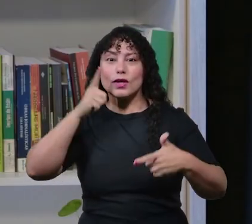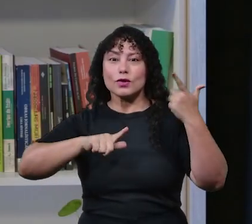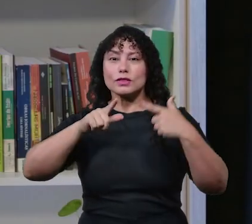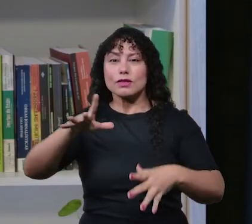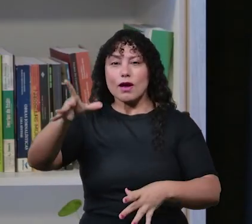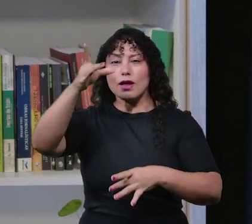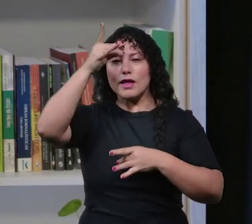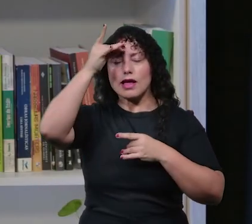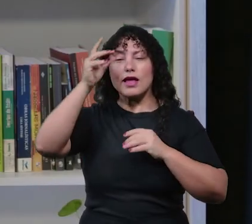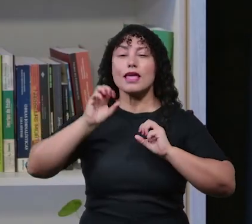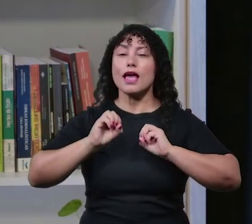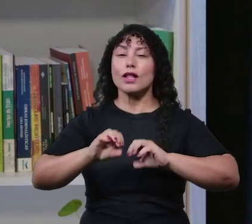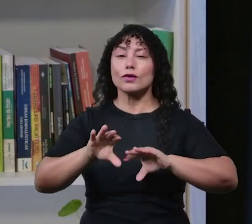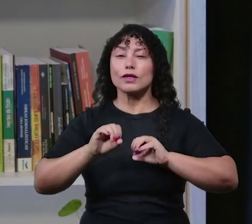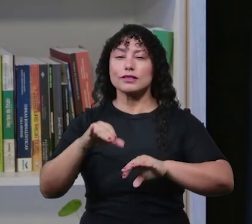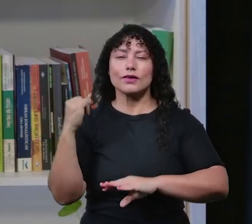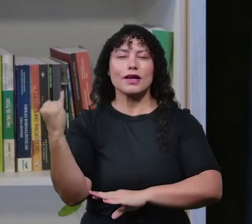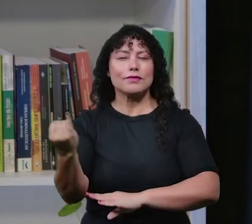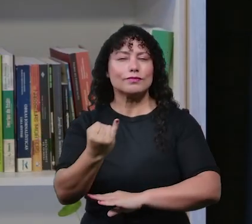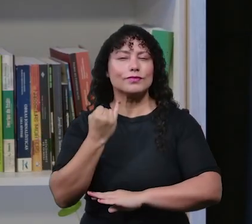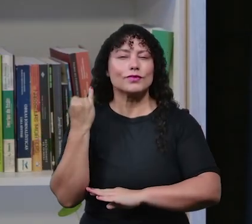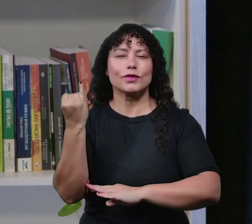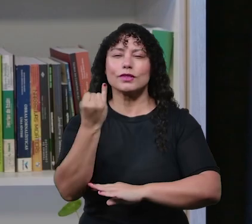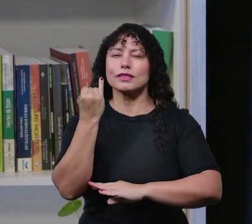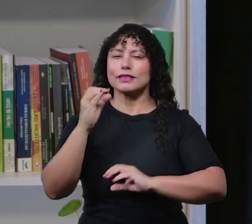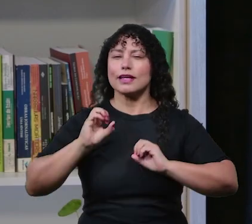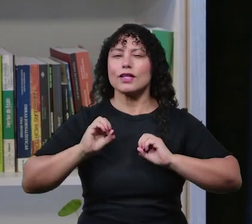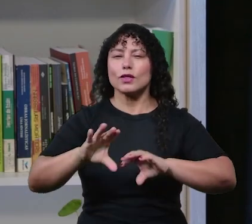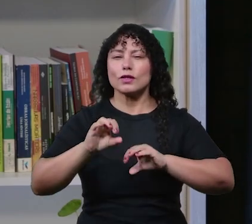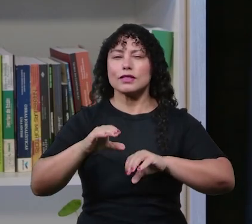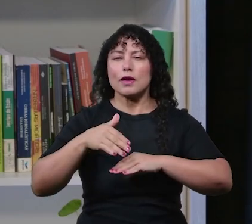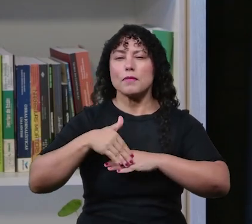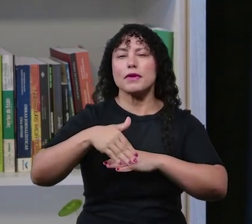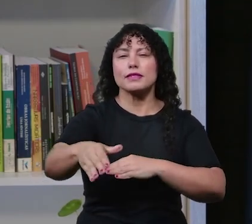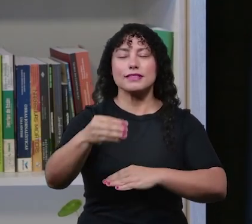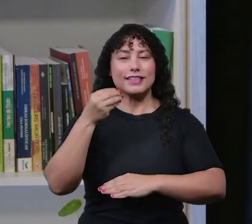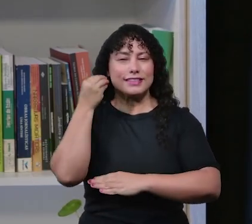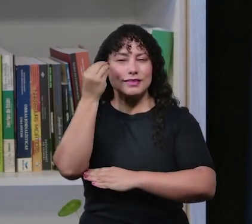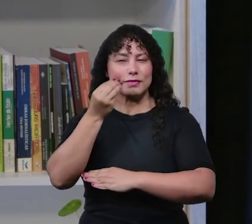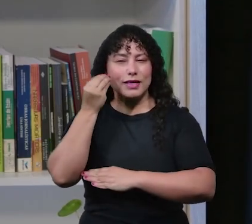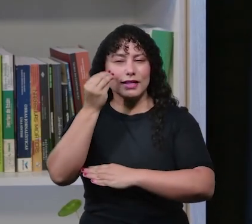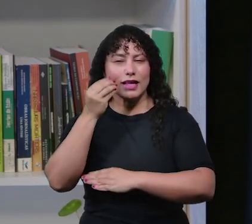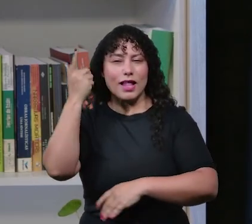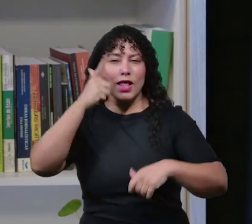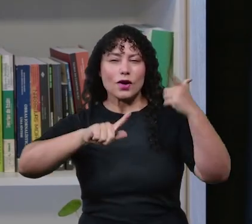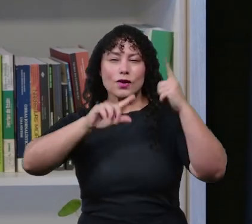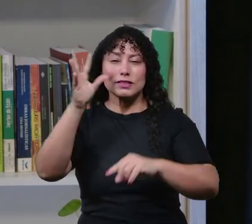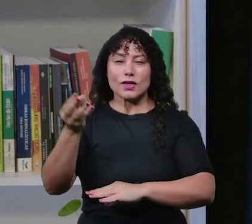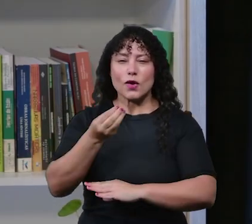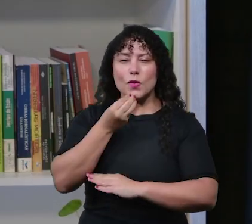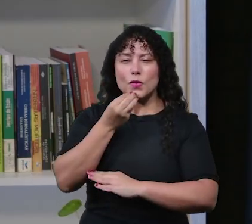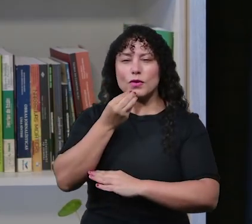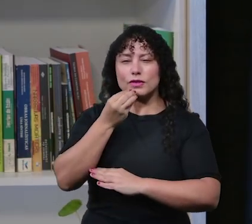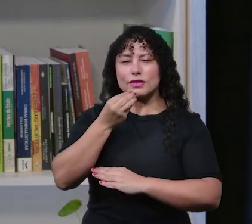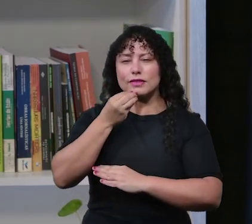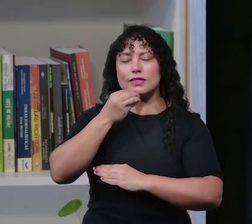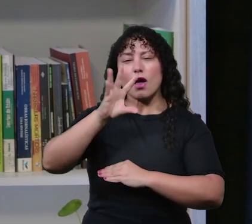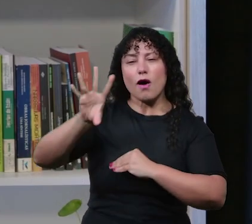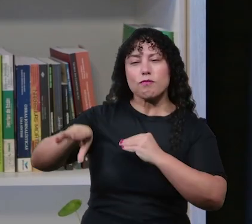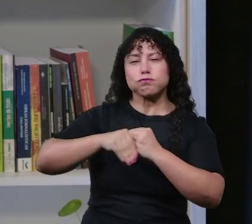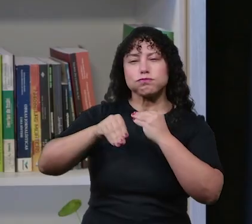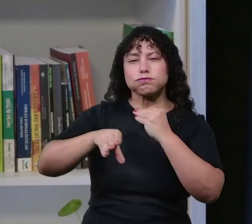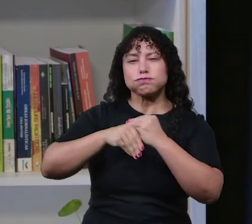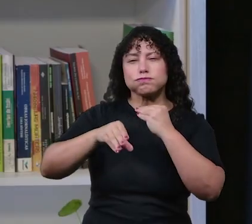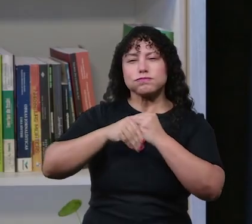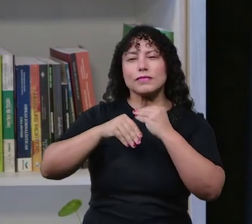você adquiriu, e a educação é fundamental para isso. A educação, a partir das suas experiências, ela consegue oportunizar esse